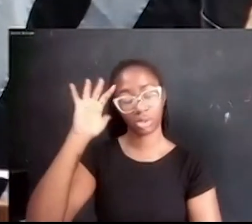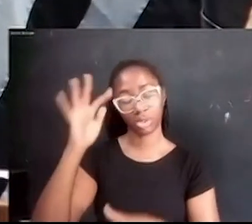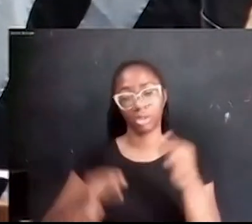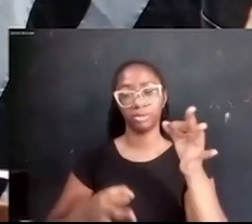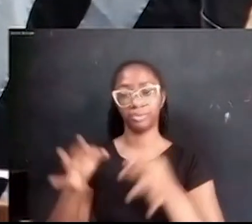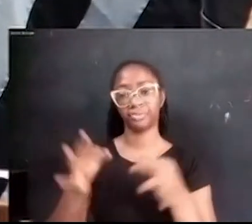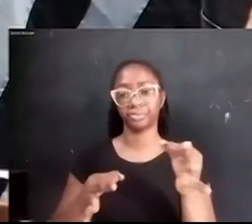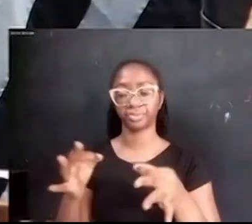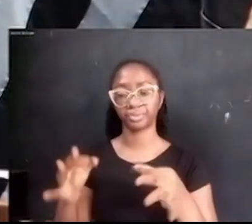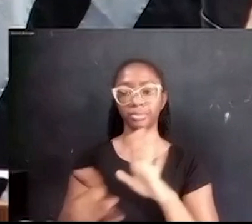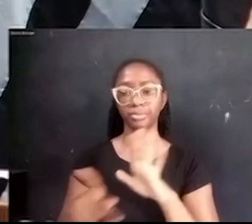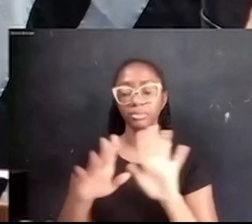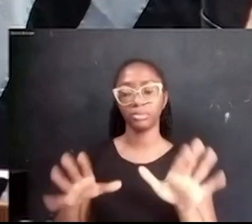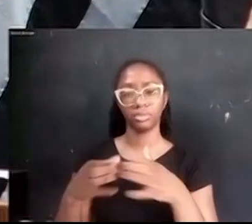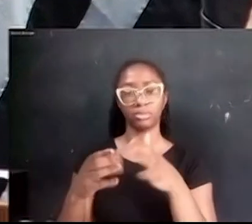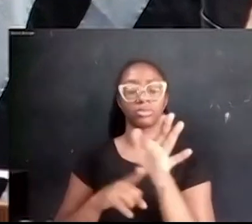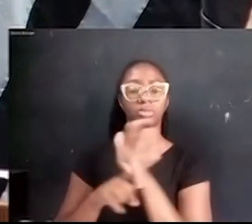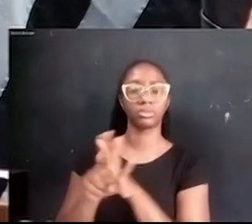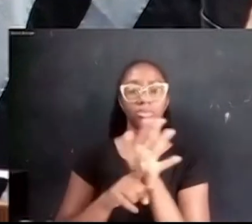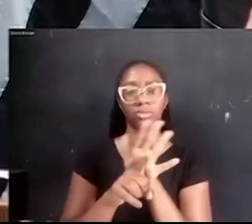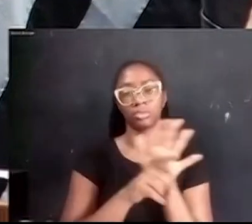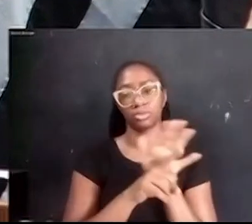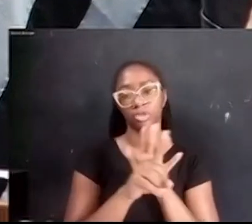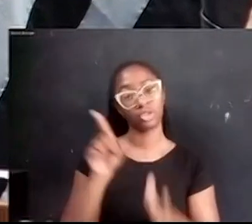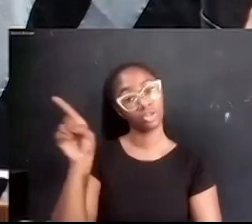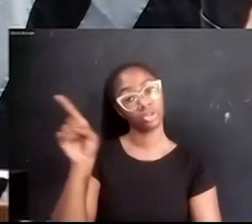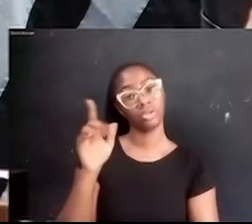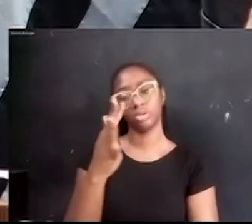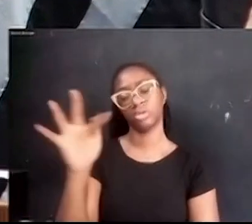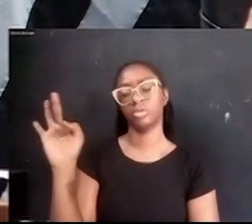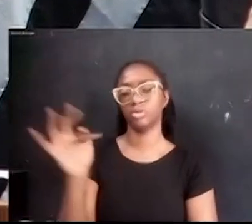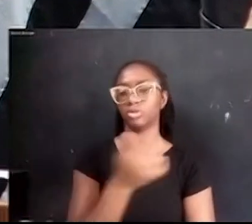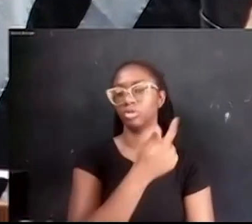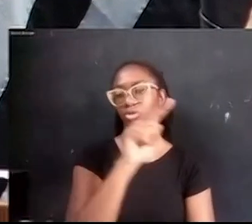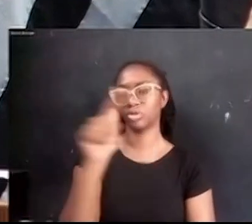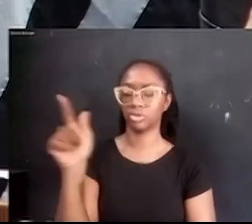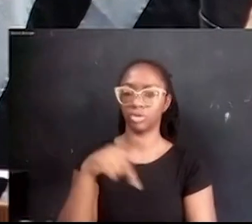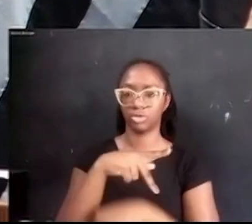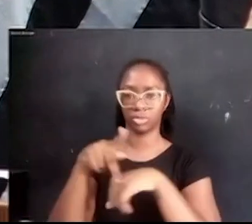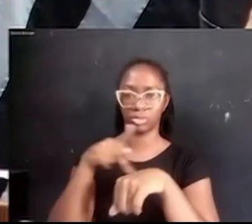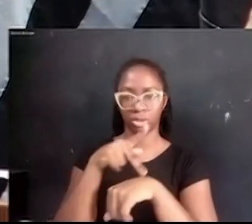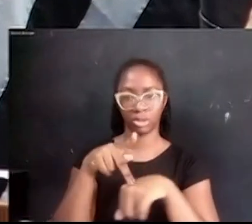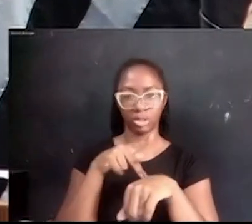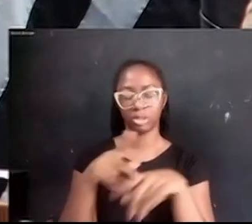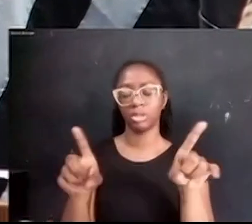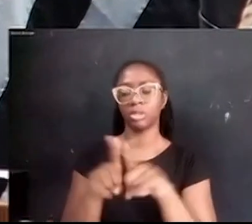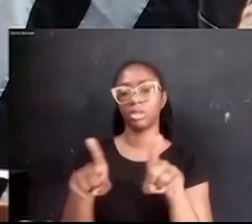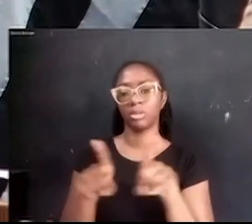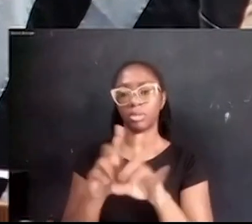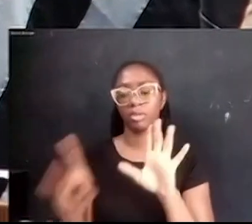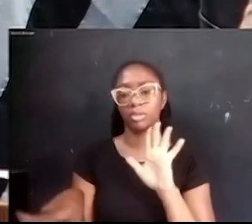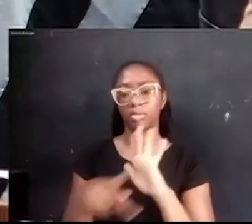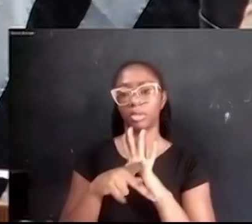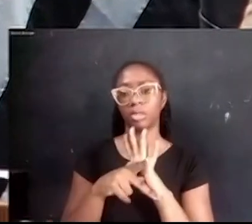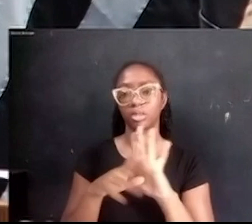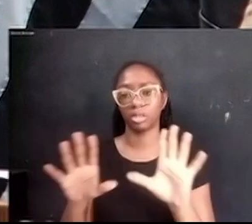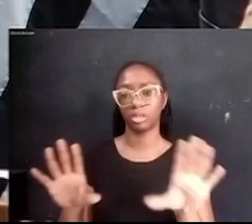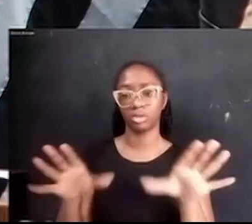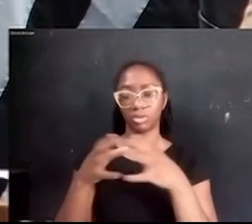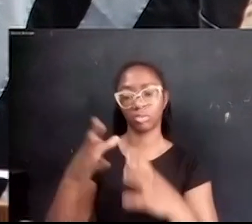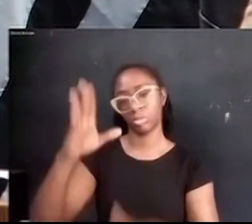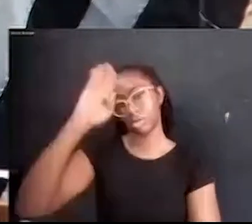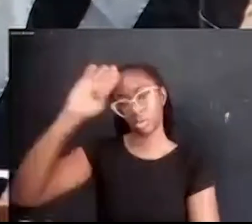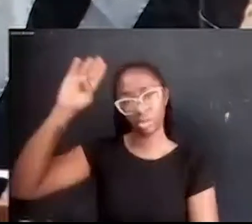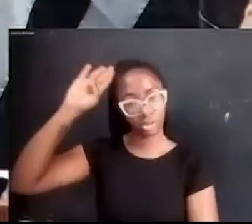de grupos de pesquisa na França e em outros países. É membro associado da Academia Internacional de Direito